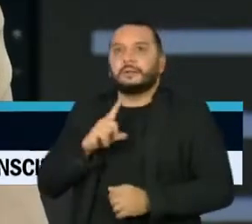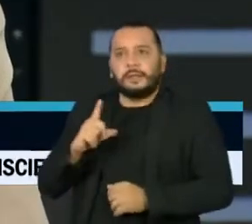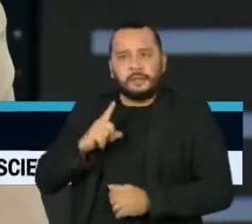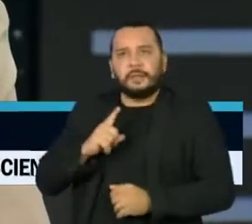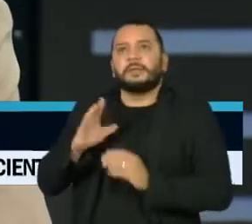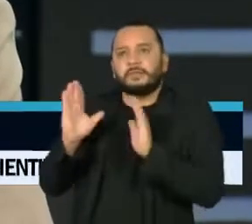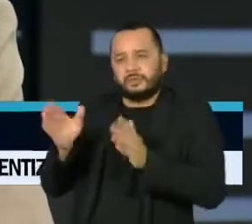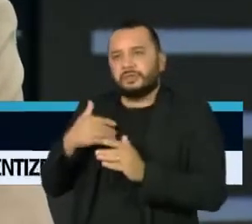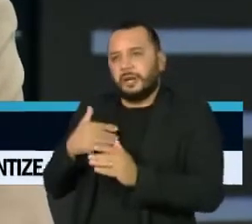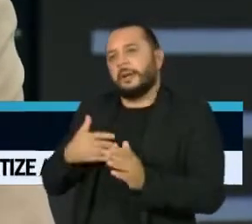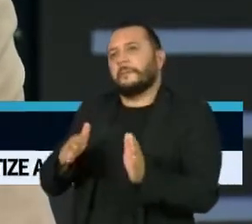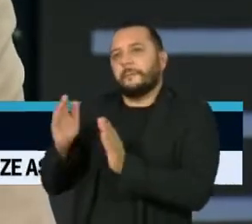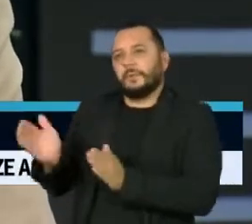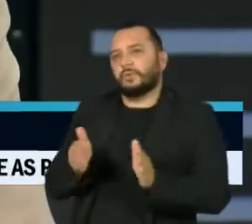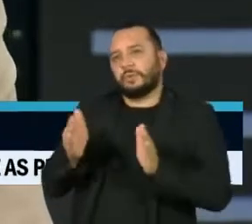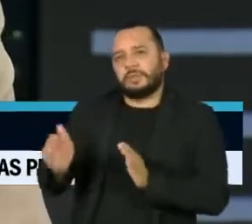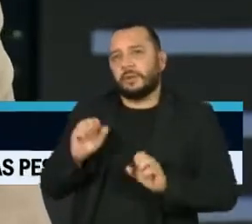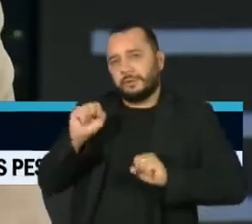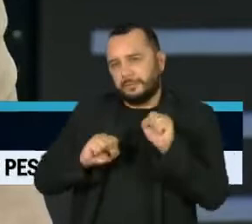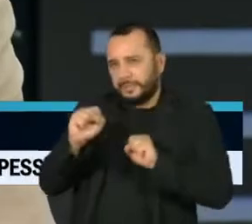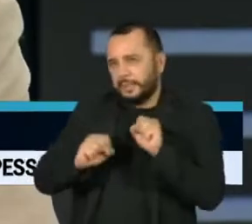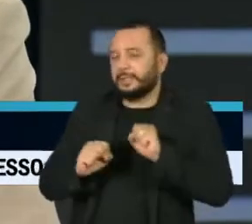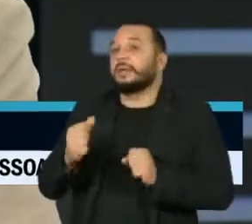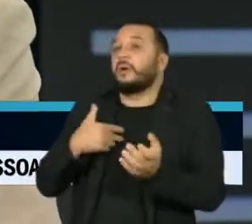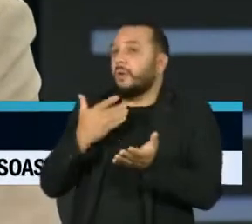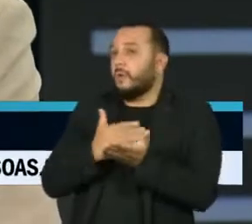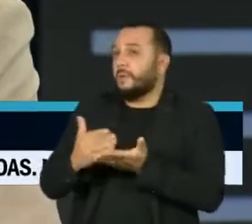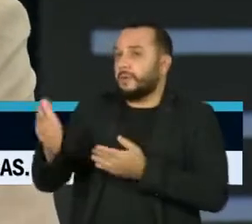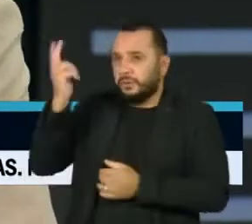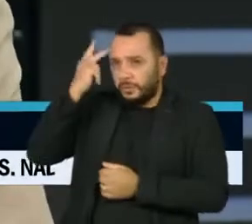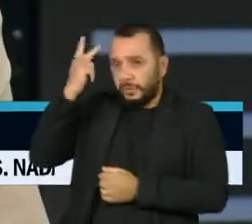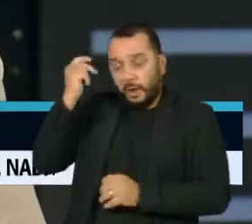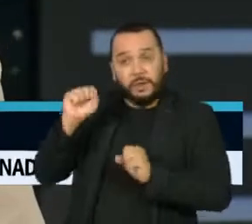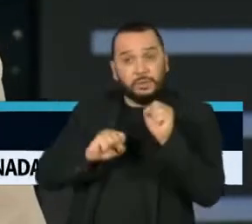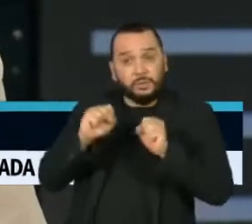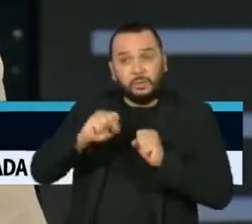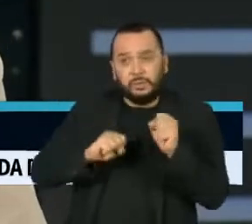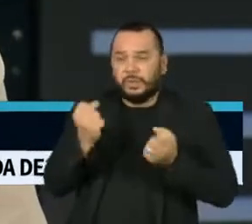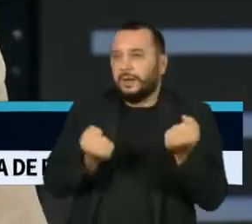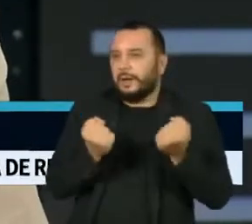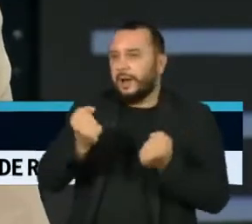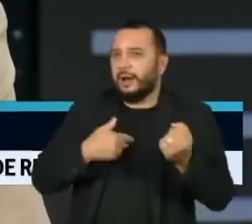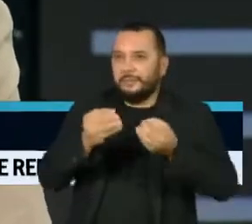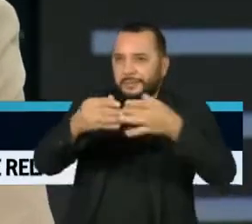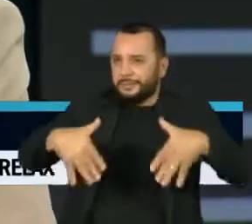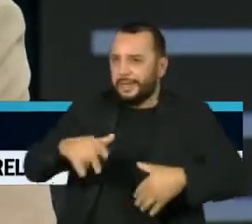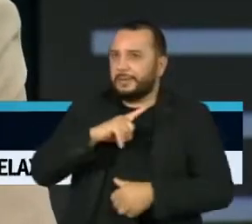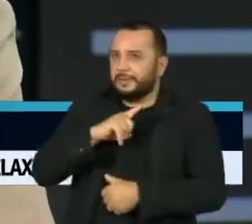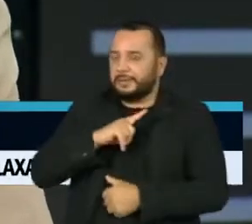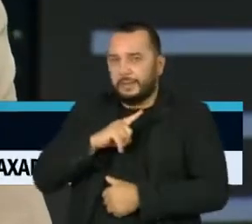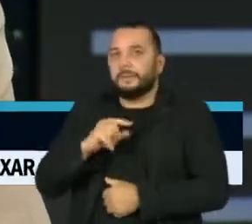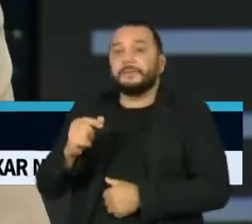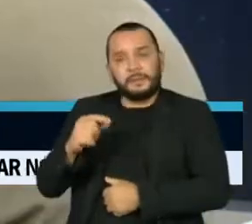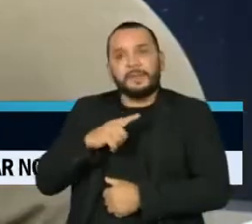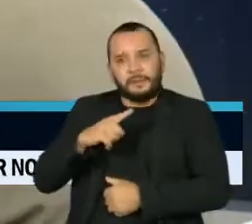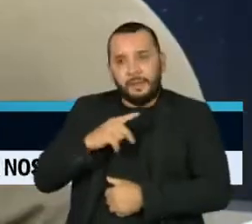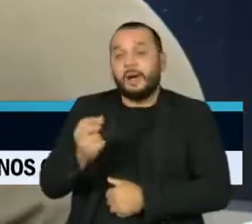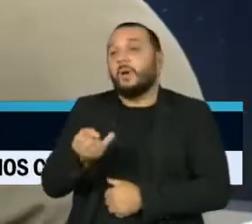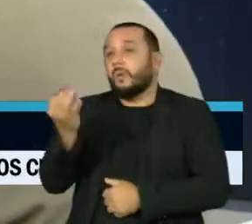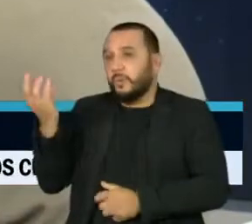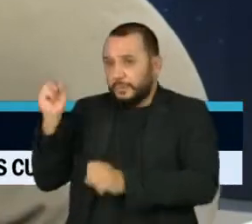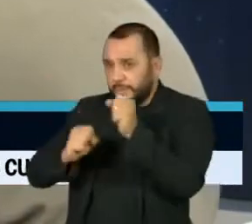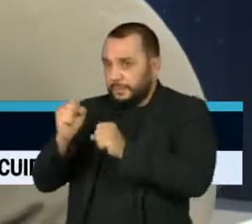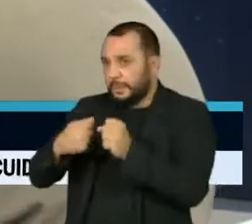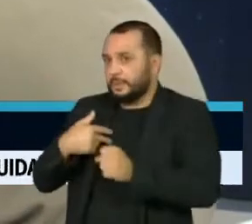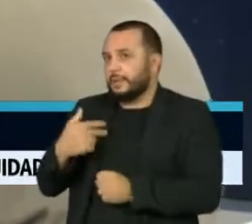normalização das cadeias ainda por exemplo a indústria automobilística ainda tá muito afetada algumas tão que se recompondo já entrega de carros